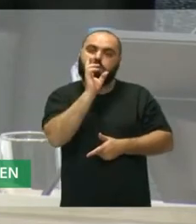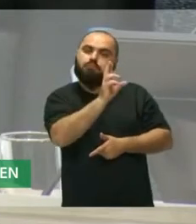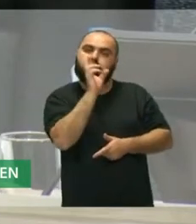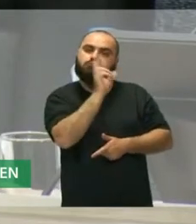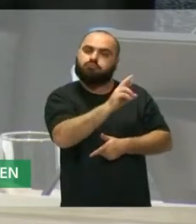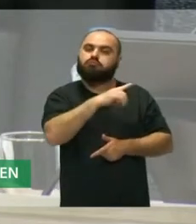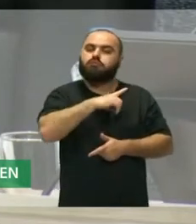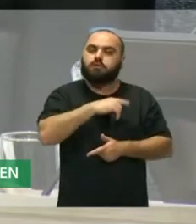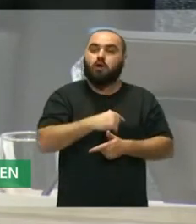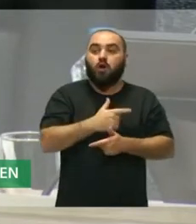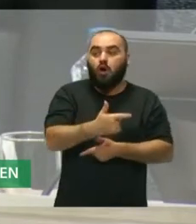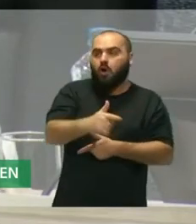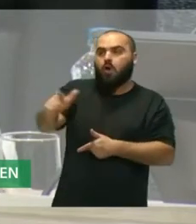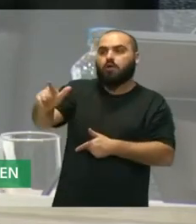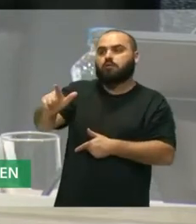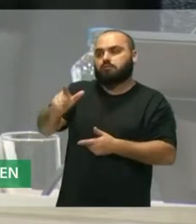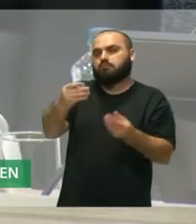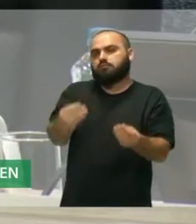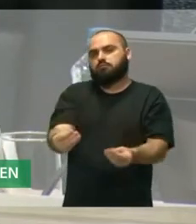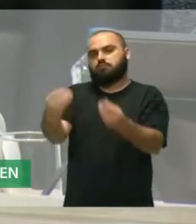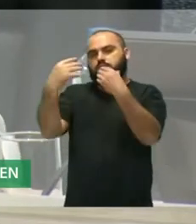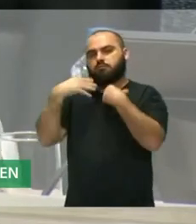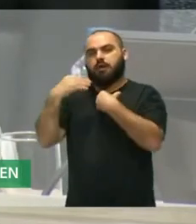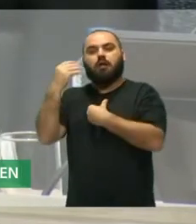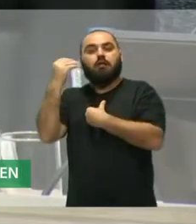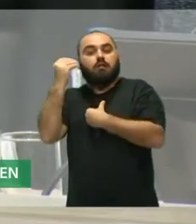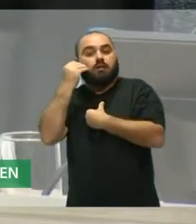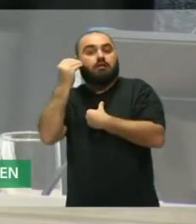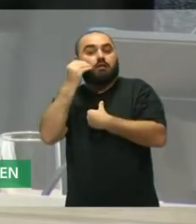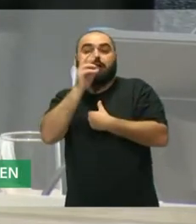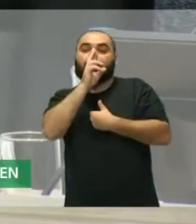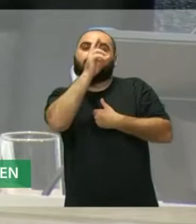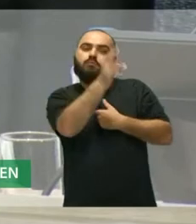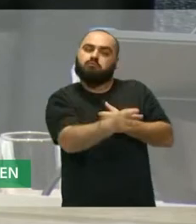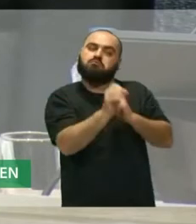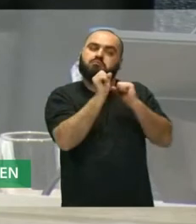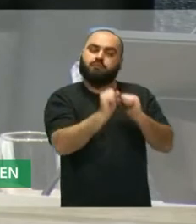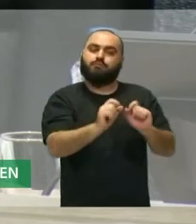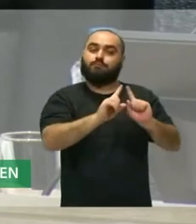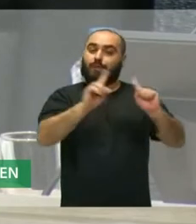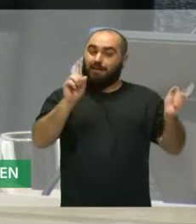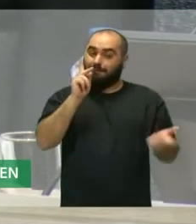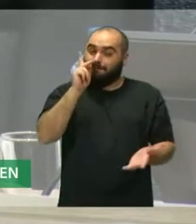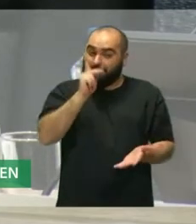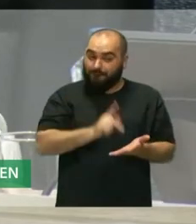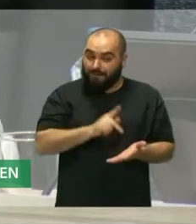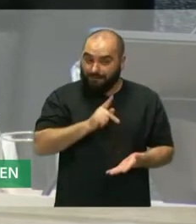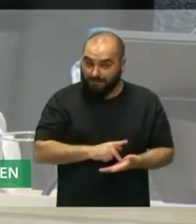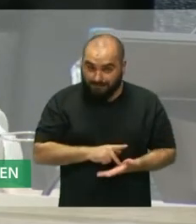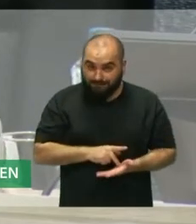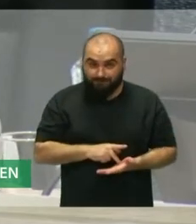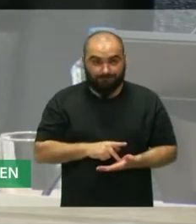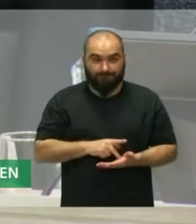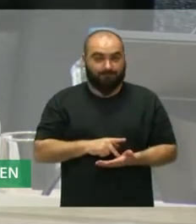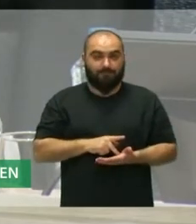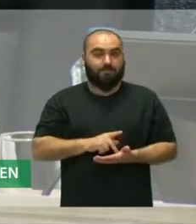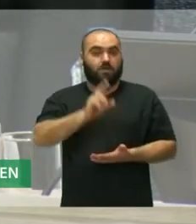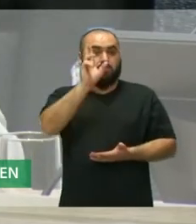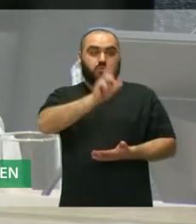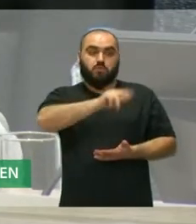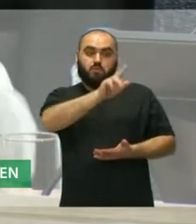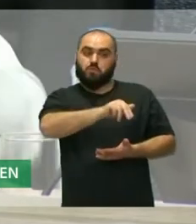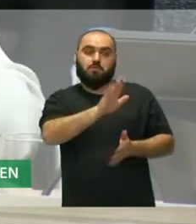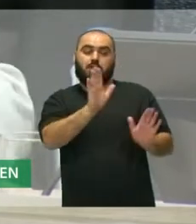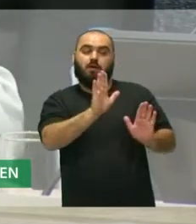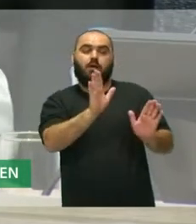outras ela pode trazer e nós podemos tentar responder, mas, de fato, nós não nos negamos a responder. Eu acho que o